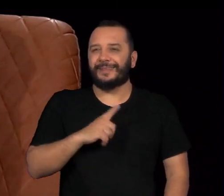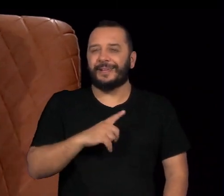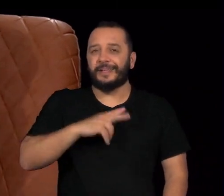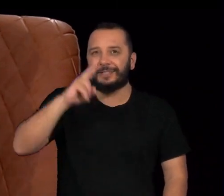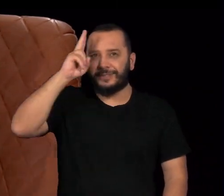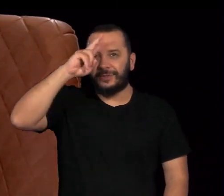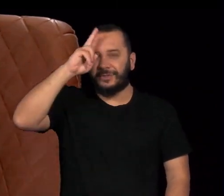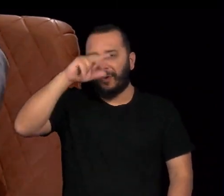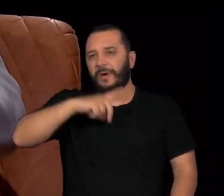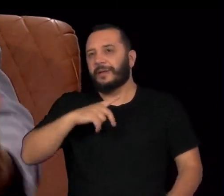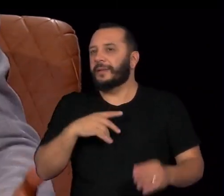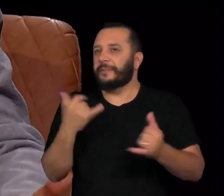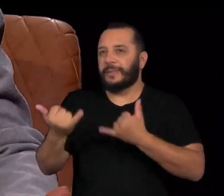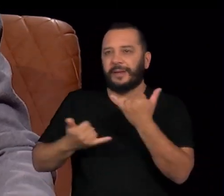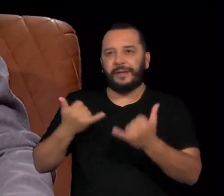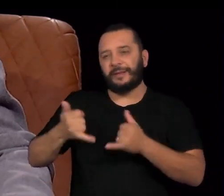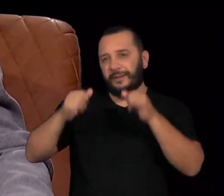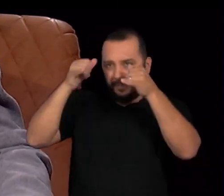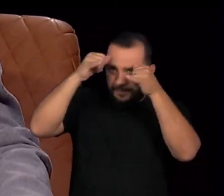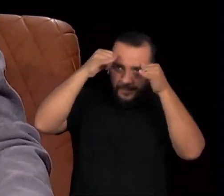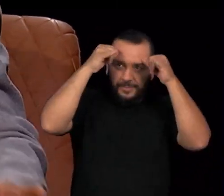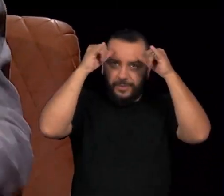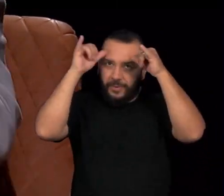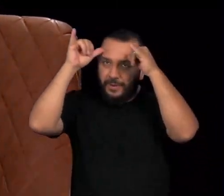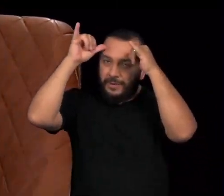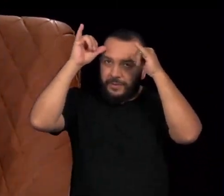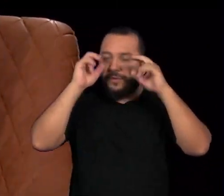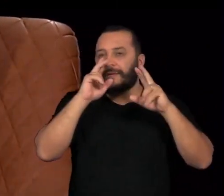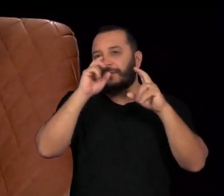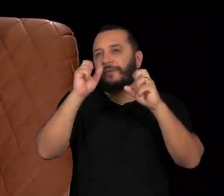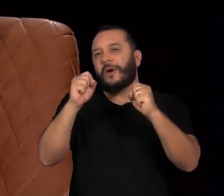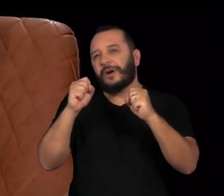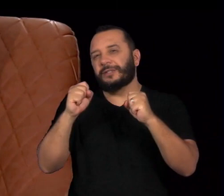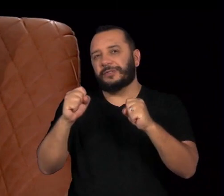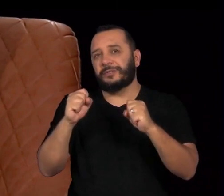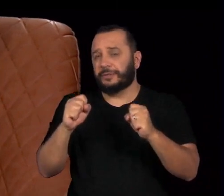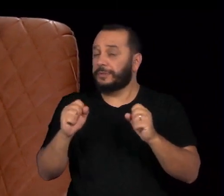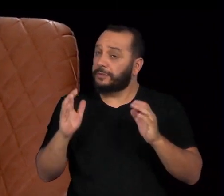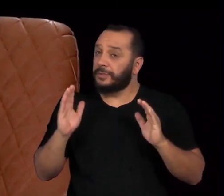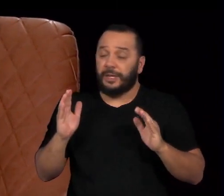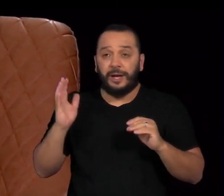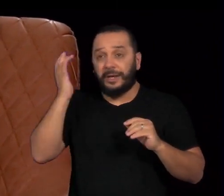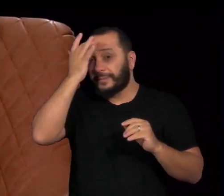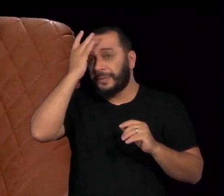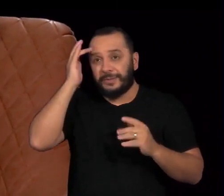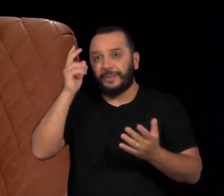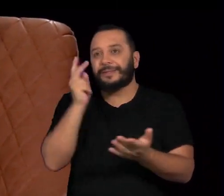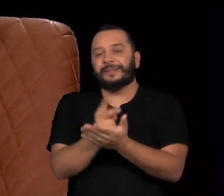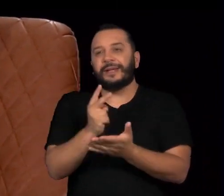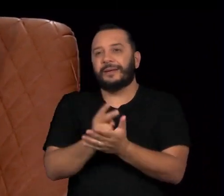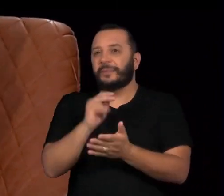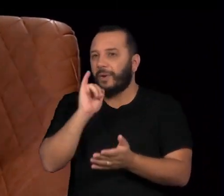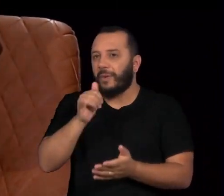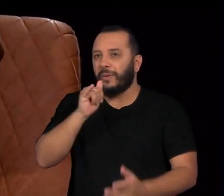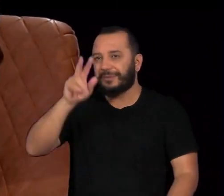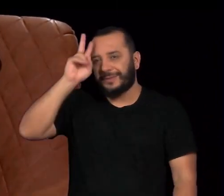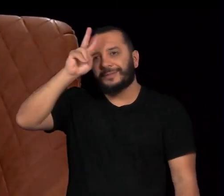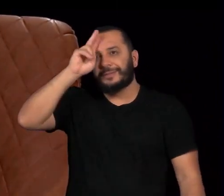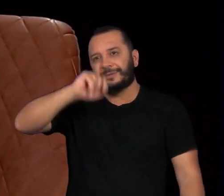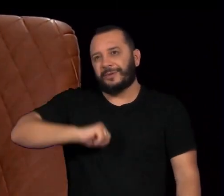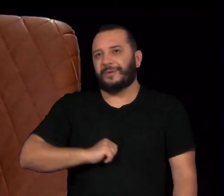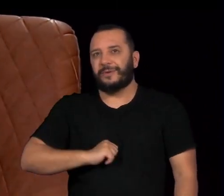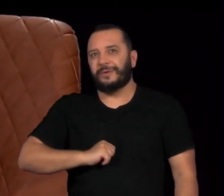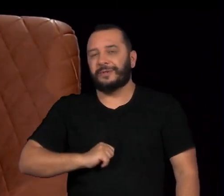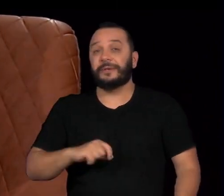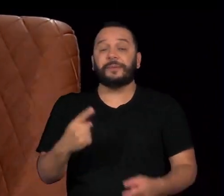do boi de uma maneira muito intensa muito comum então os grupos populares sempre trouxeram essa história seja por conta